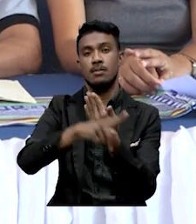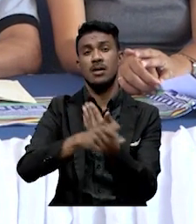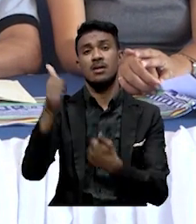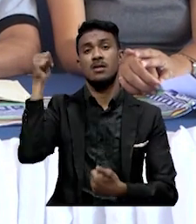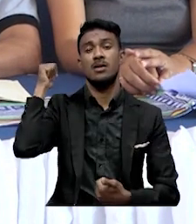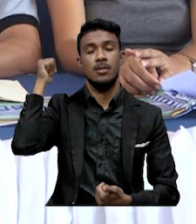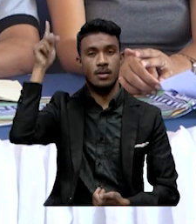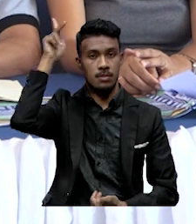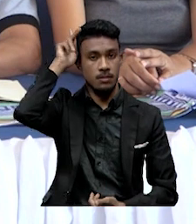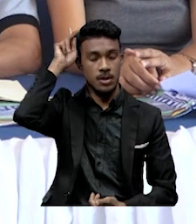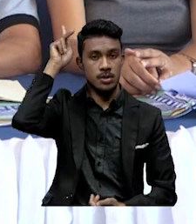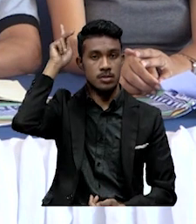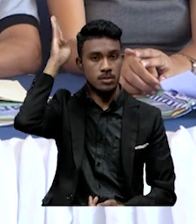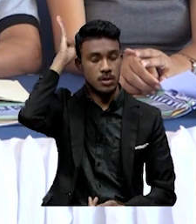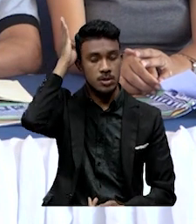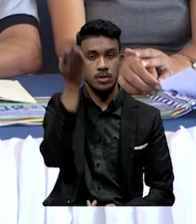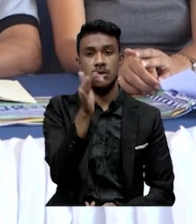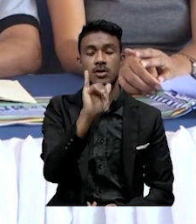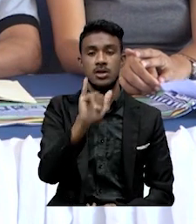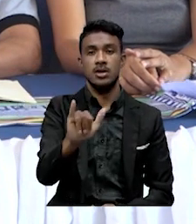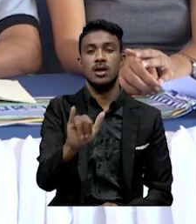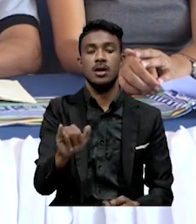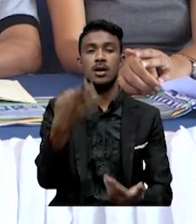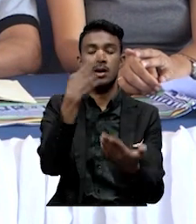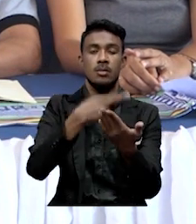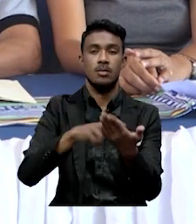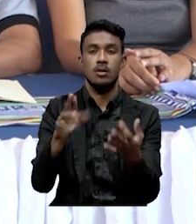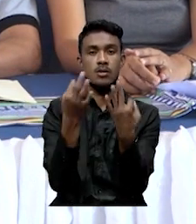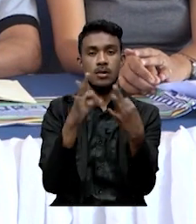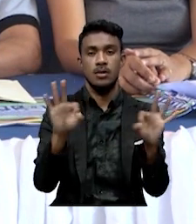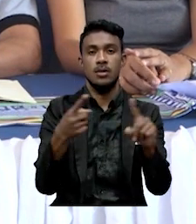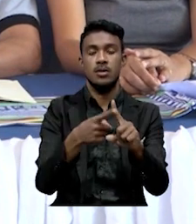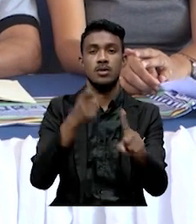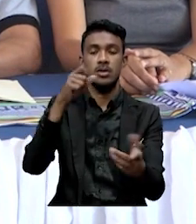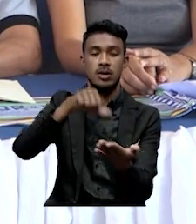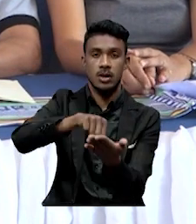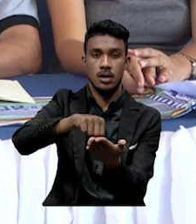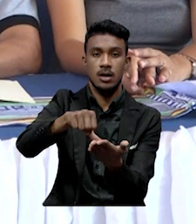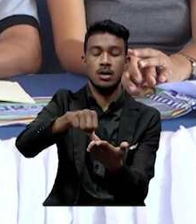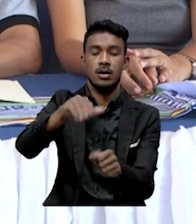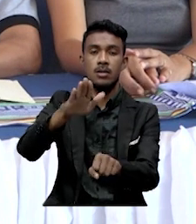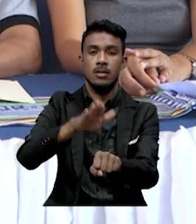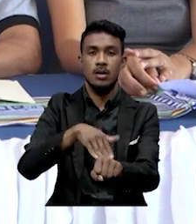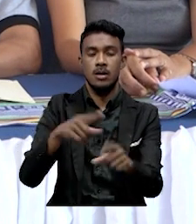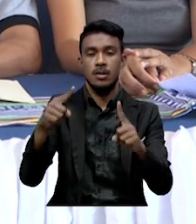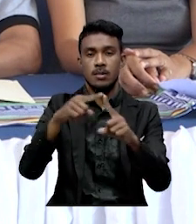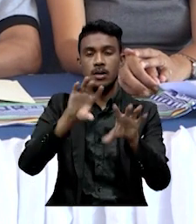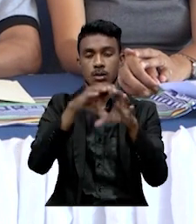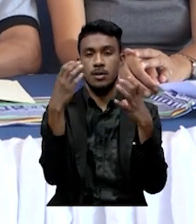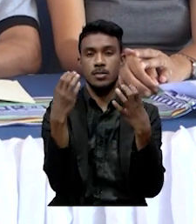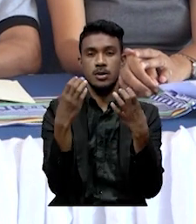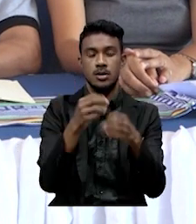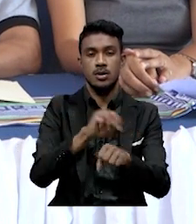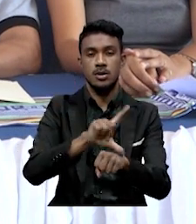Bispo Sira, Rússia 7, aprova ona, liu-se carta comunicado ida, para a Comissão Nacional de Juventude